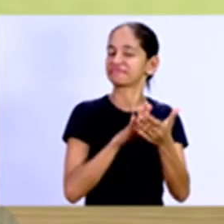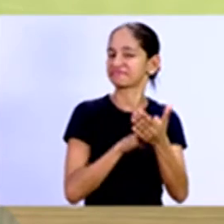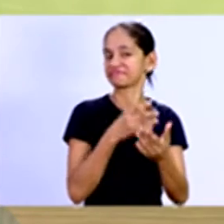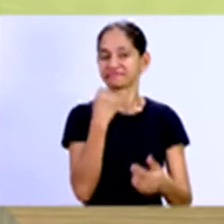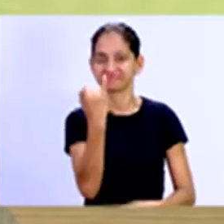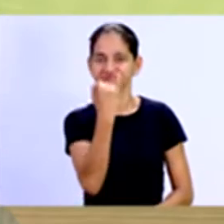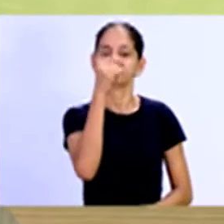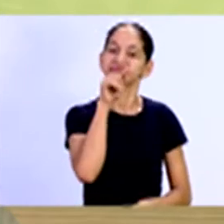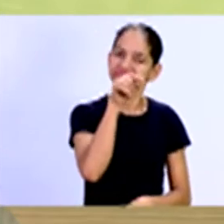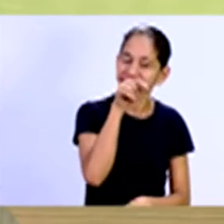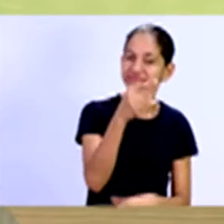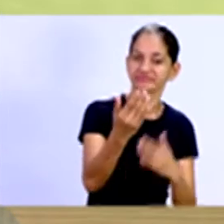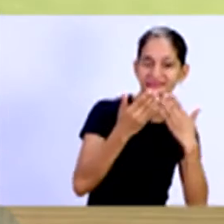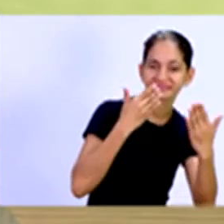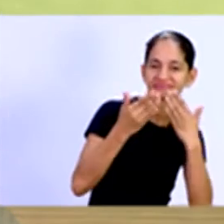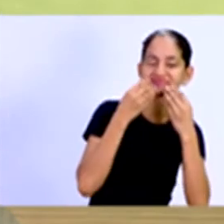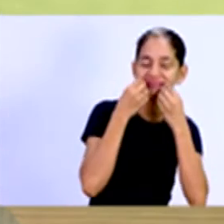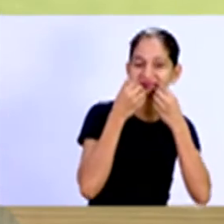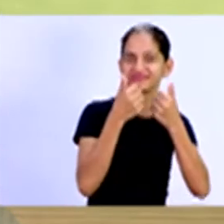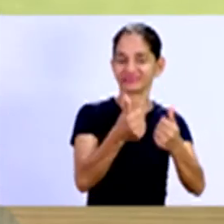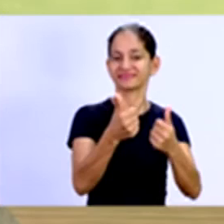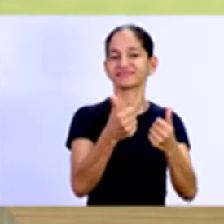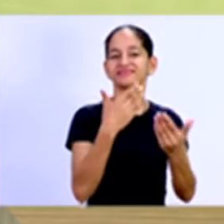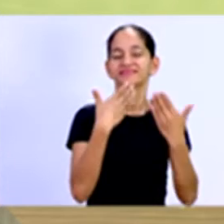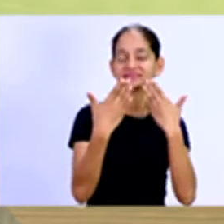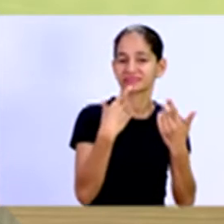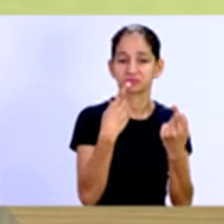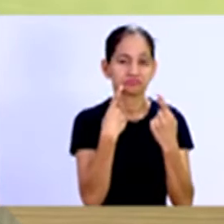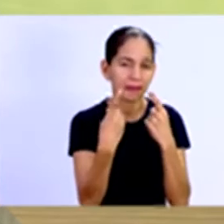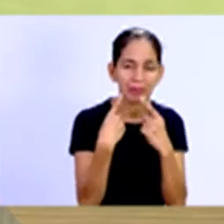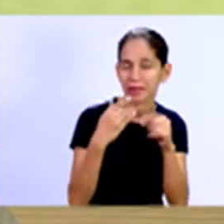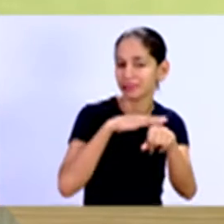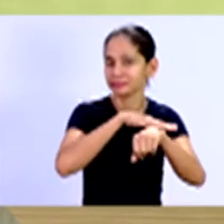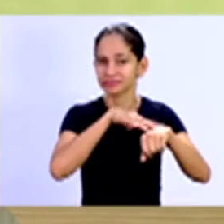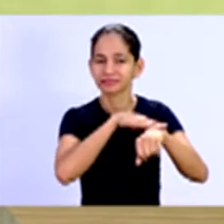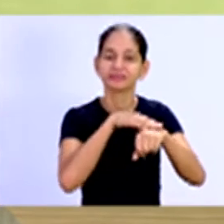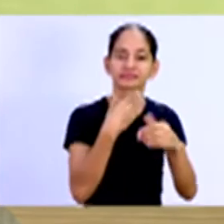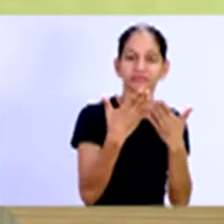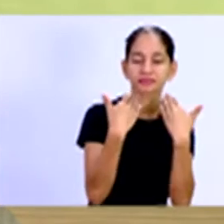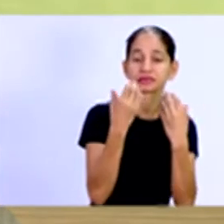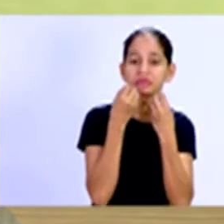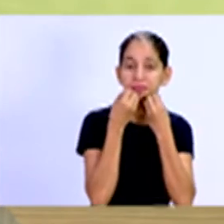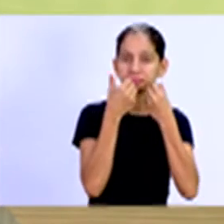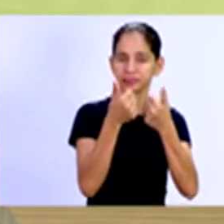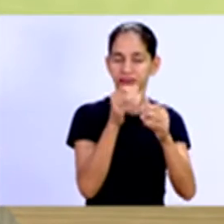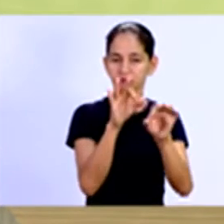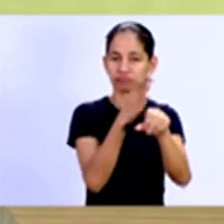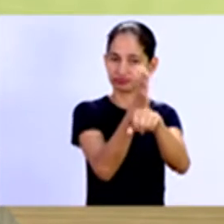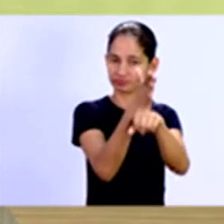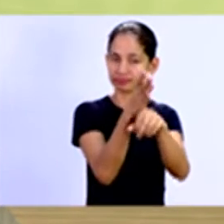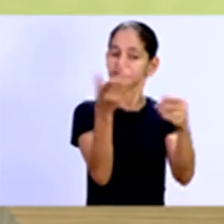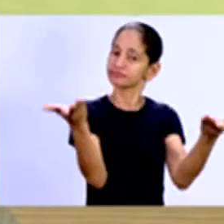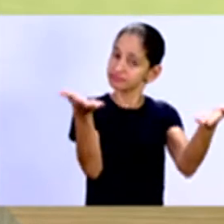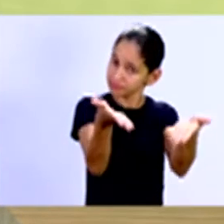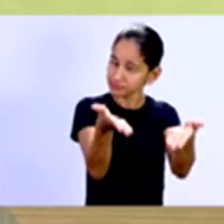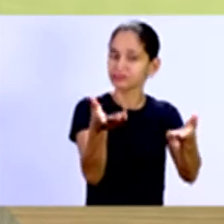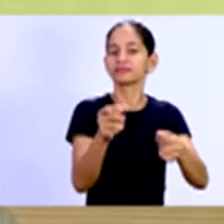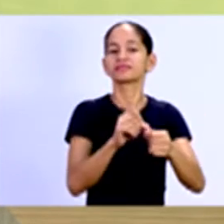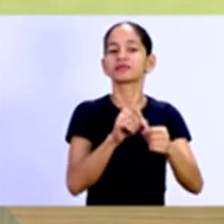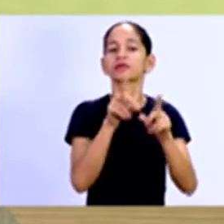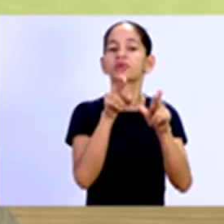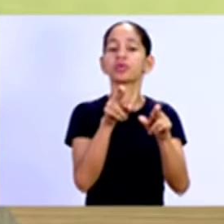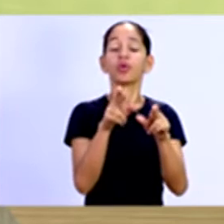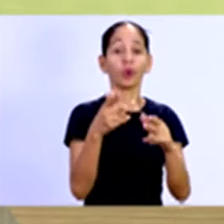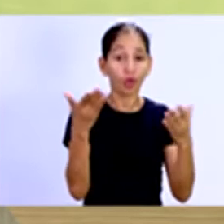da participação do chat aqui nas questões que nós vamos fazer no nosso exercício. E hoje, assim,